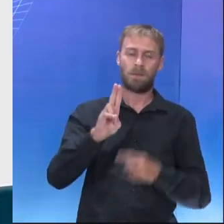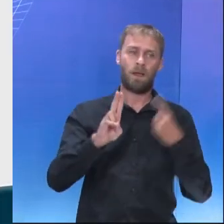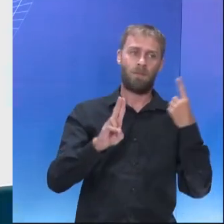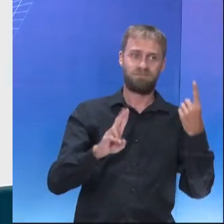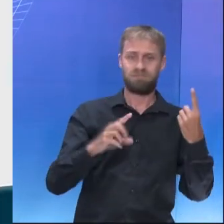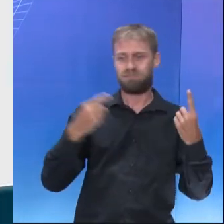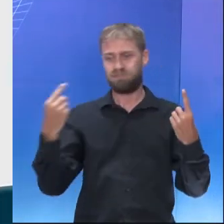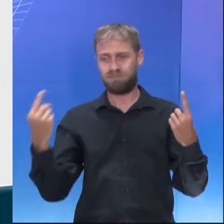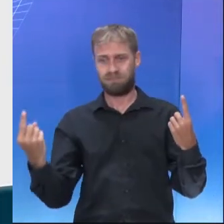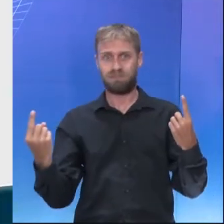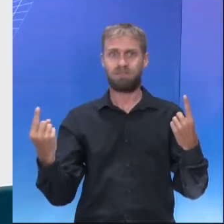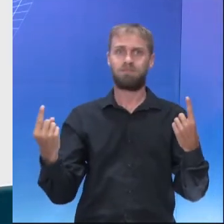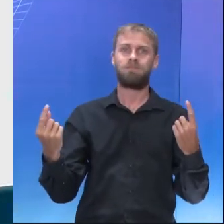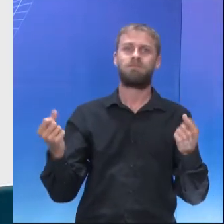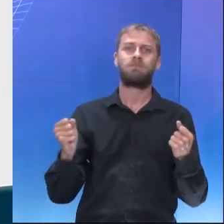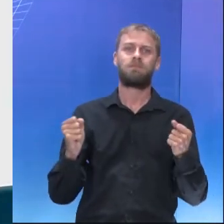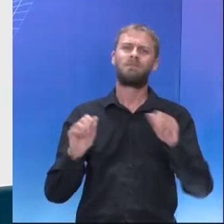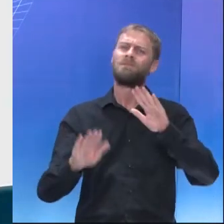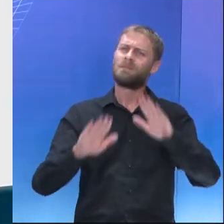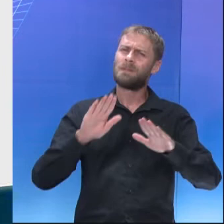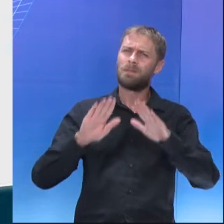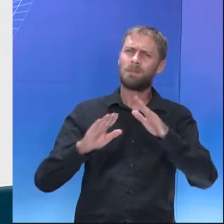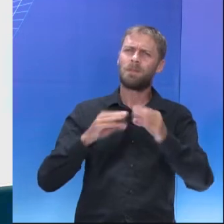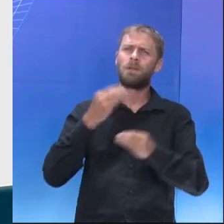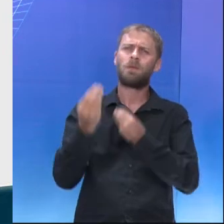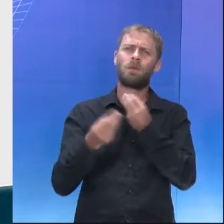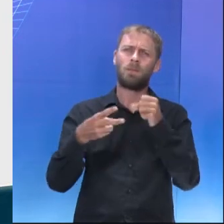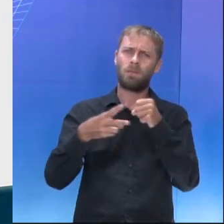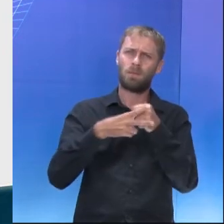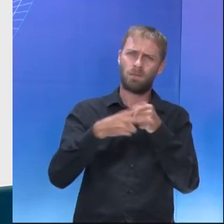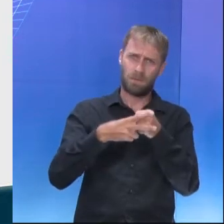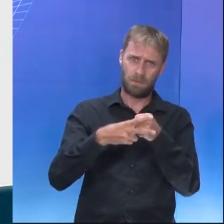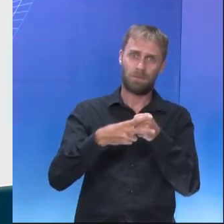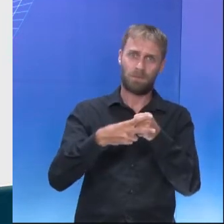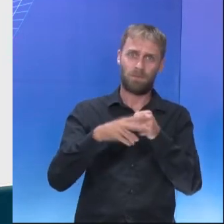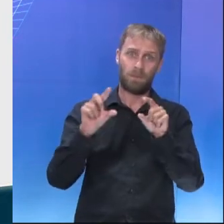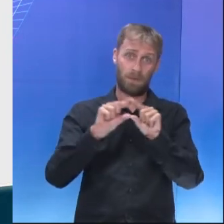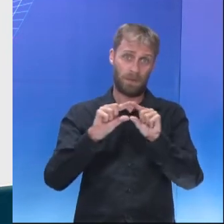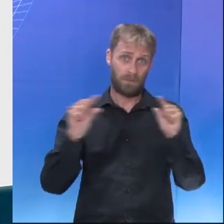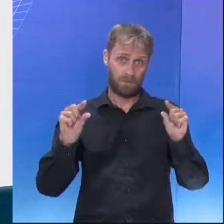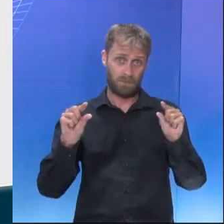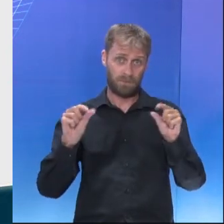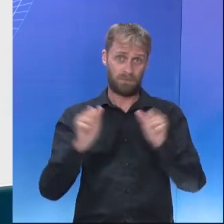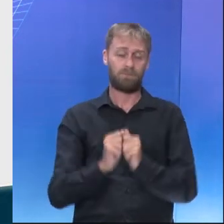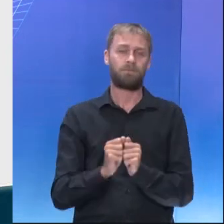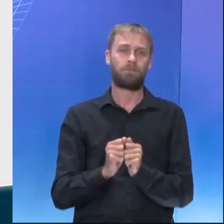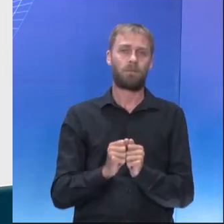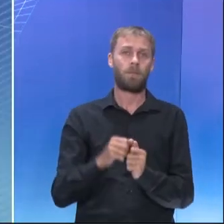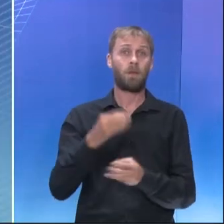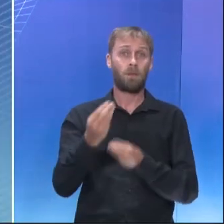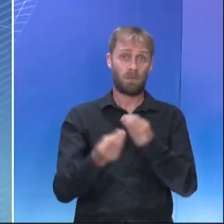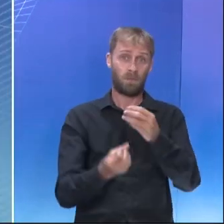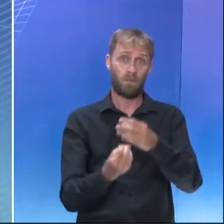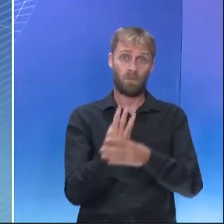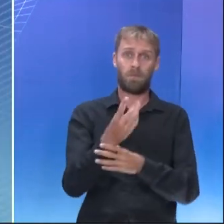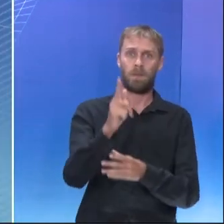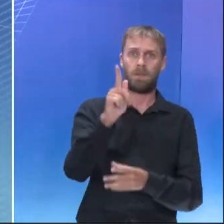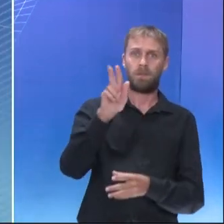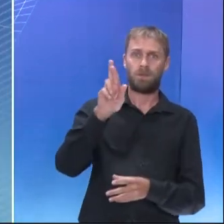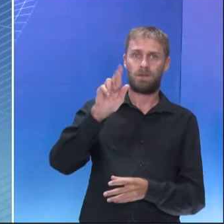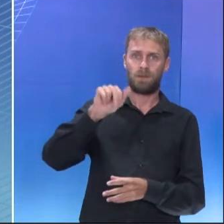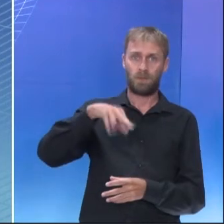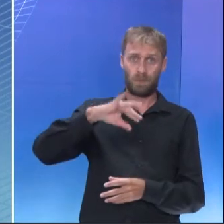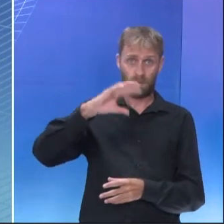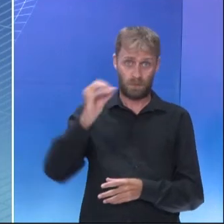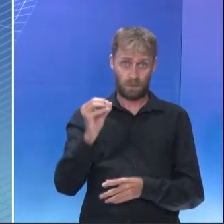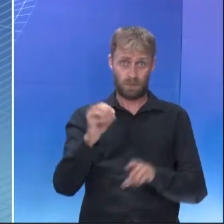um infinitivo, depende do verbo principal. Então, nós sabemos como formar um gerúndio e nós sabemos